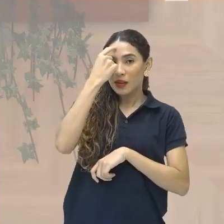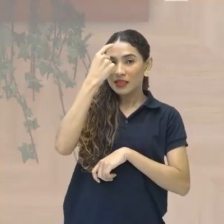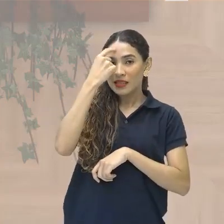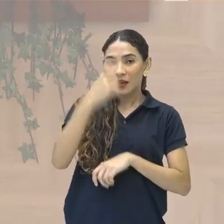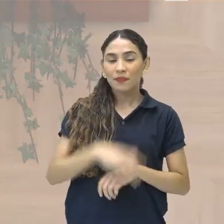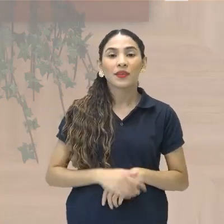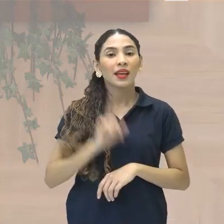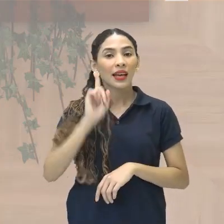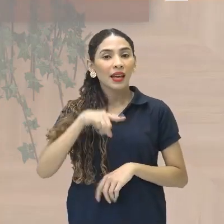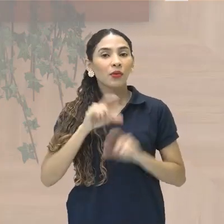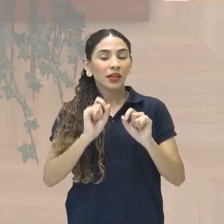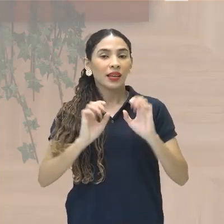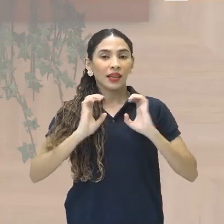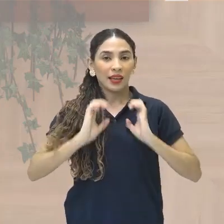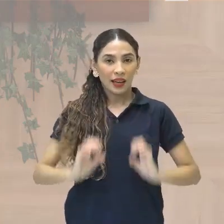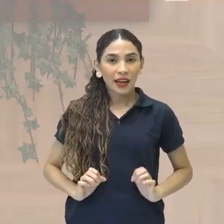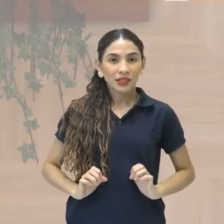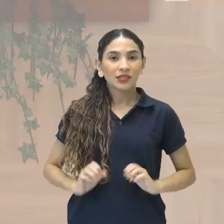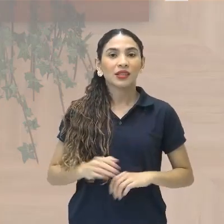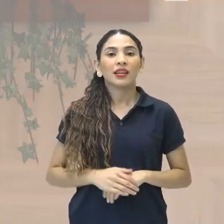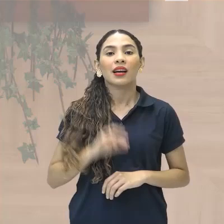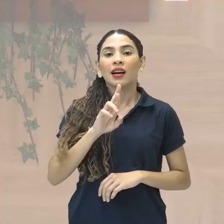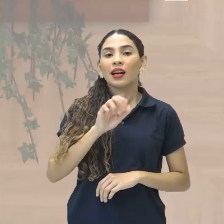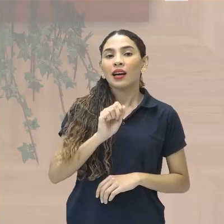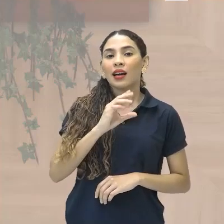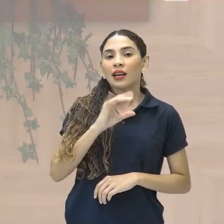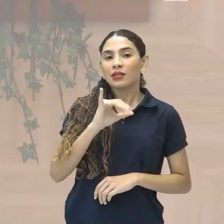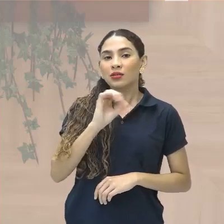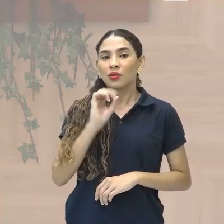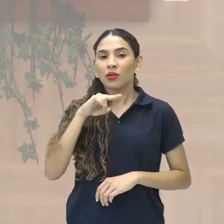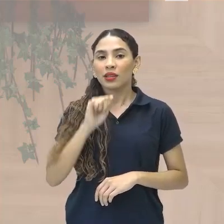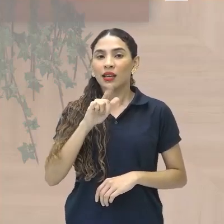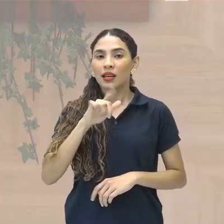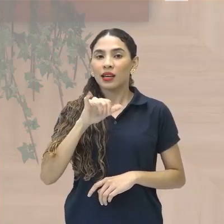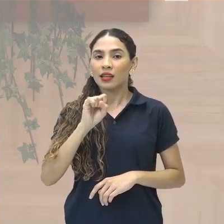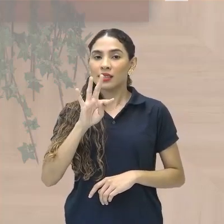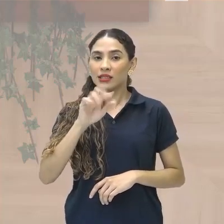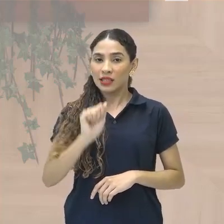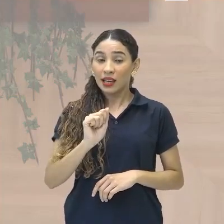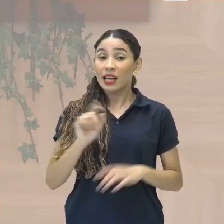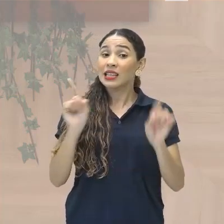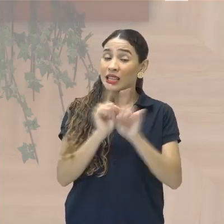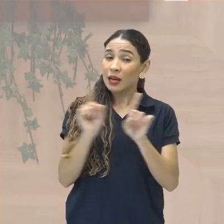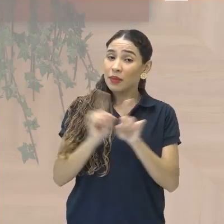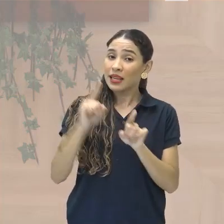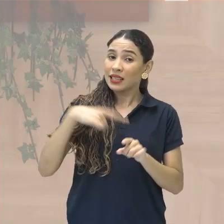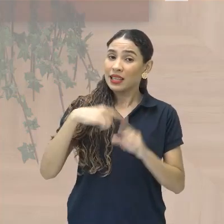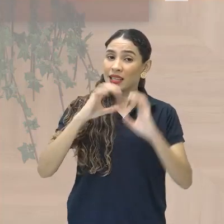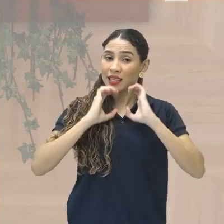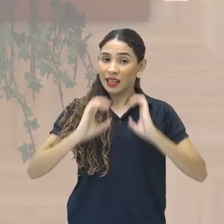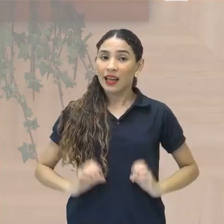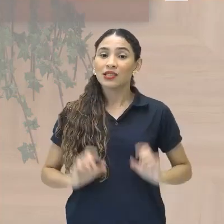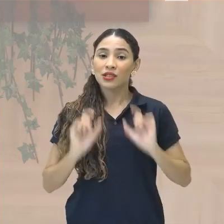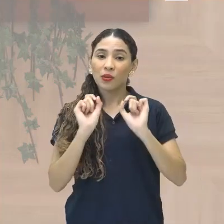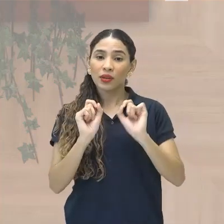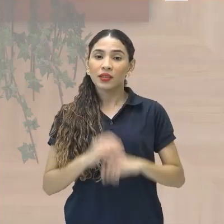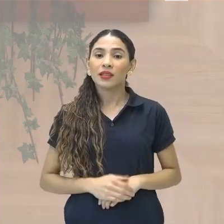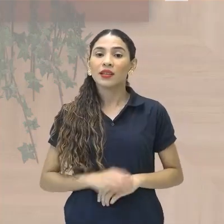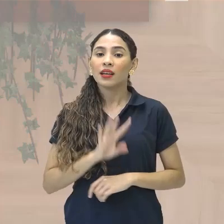racionalidade. Essa é a ética racionalista. Nós temos também uma ética chamada